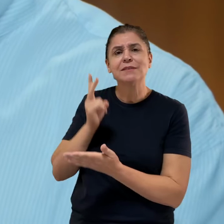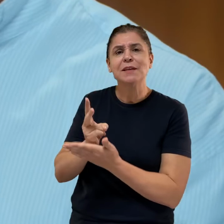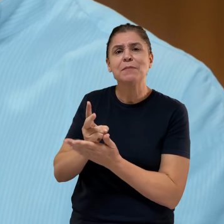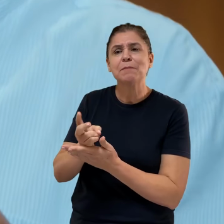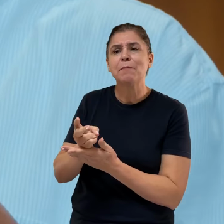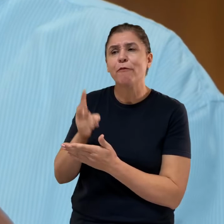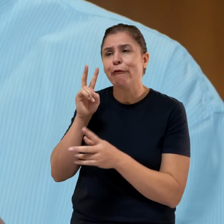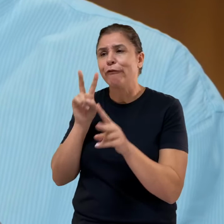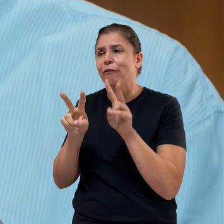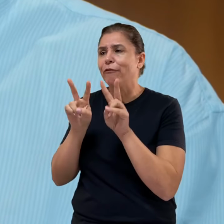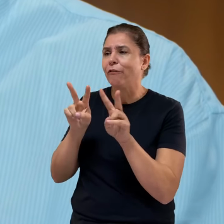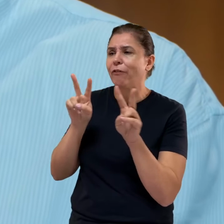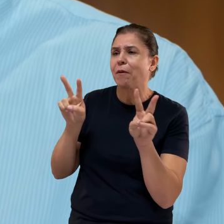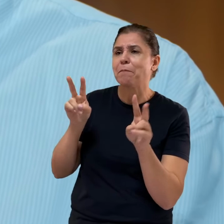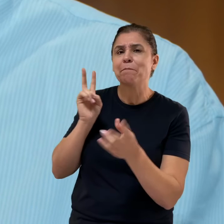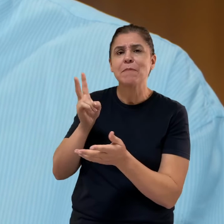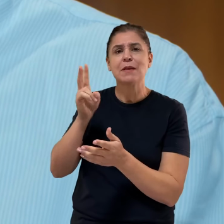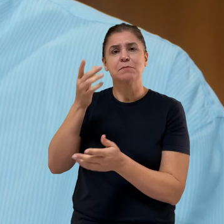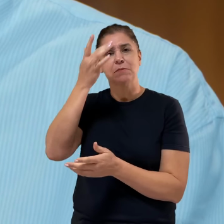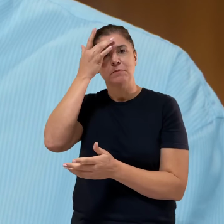sempre aquelas mesmas pessoas.